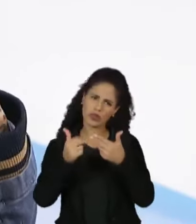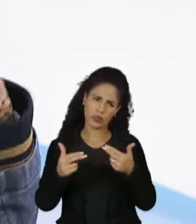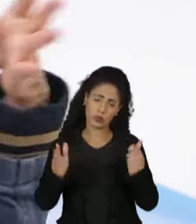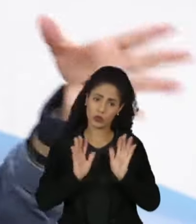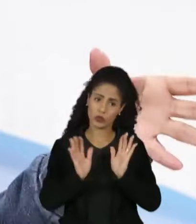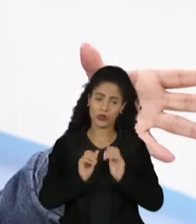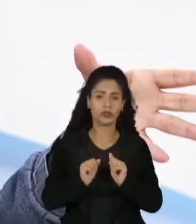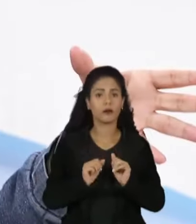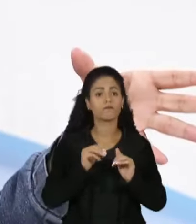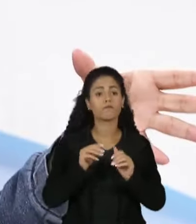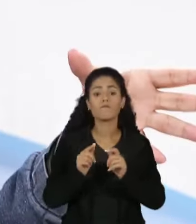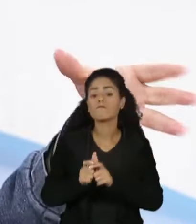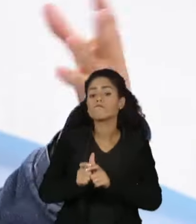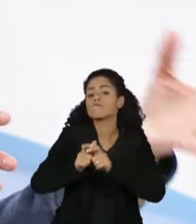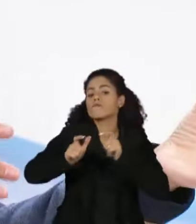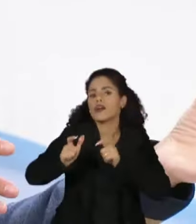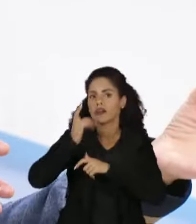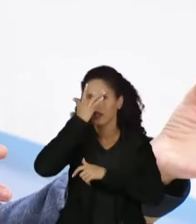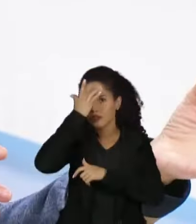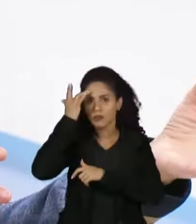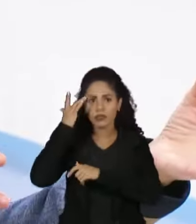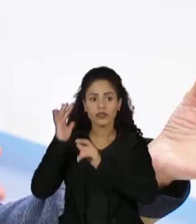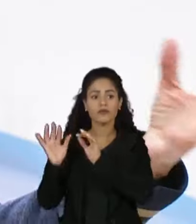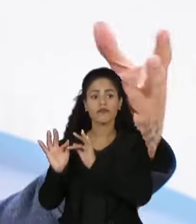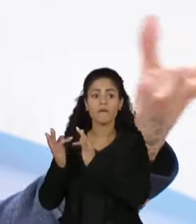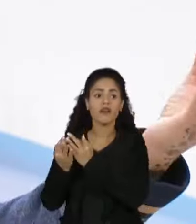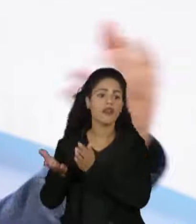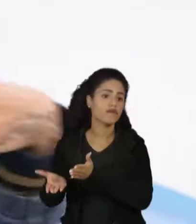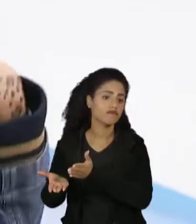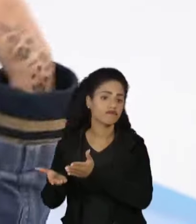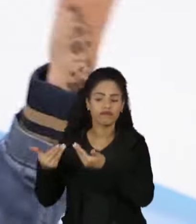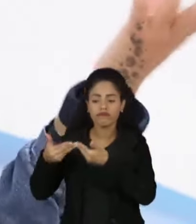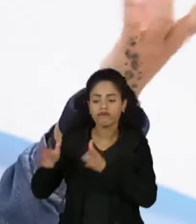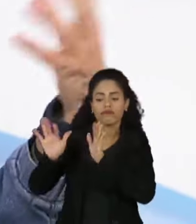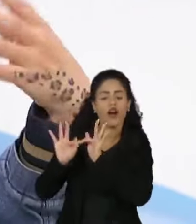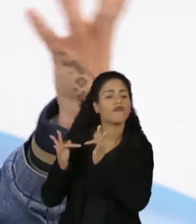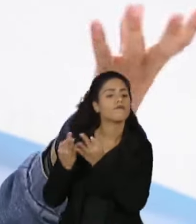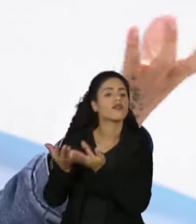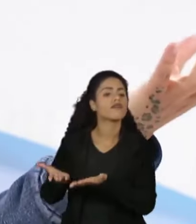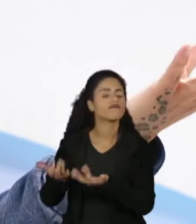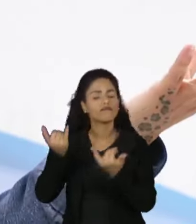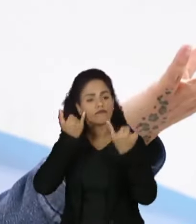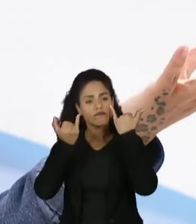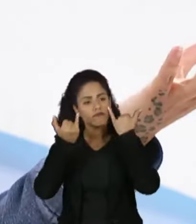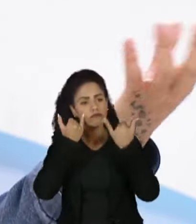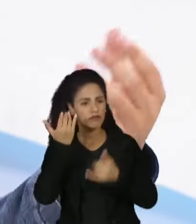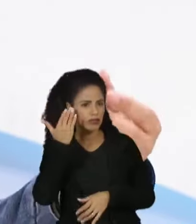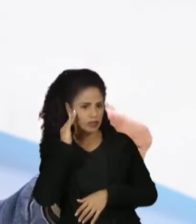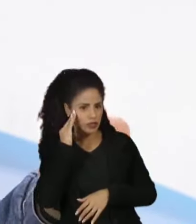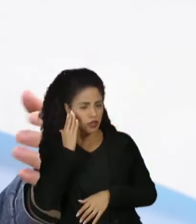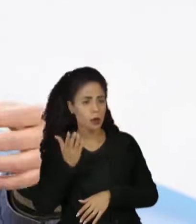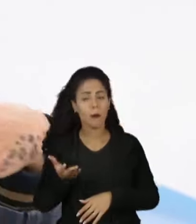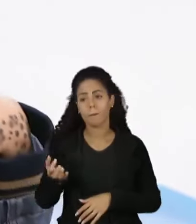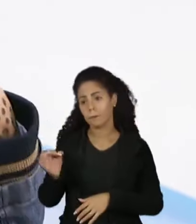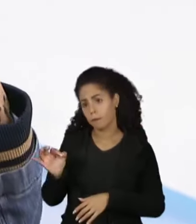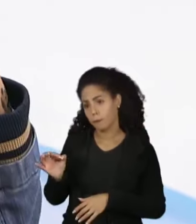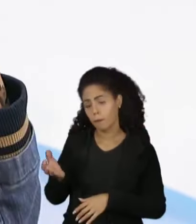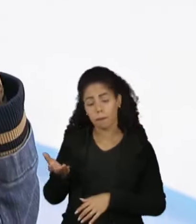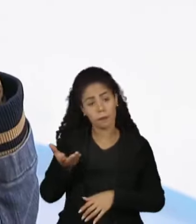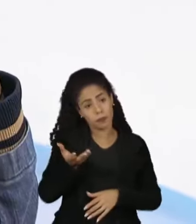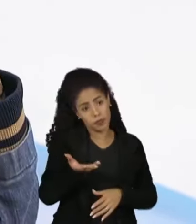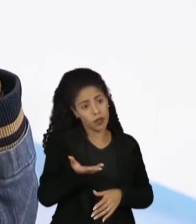questões. Mas muita gente abre familiar também, né? Que esses dados, esses números, né? São gerais.